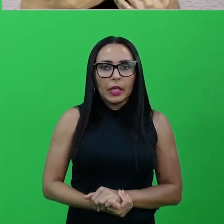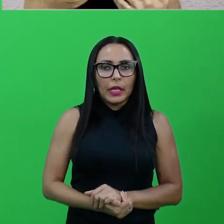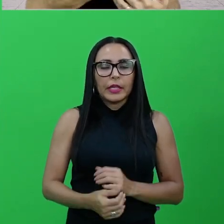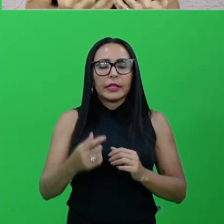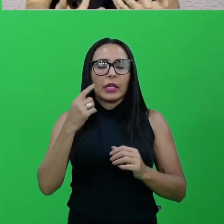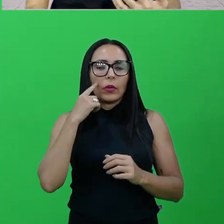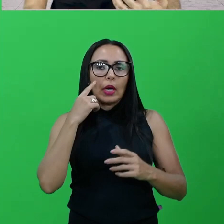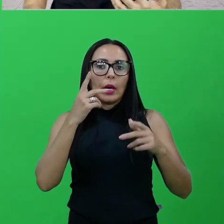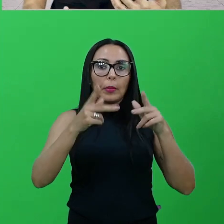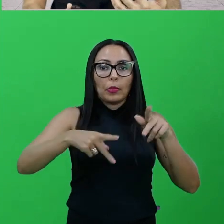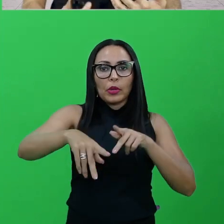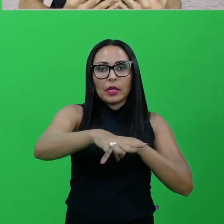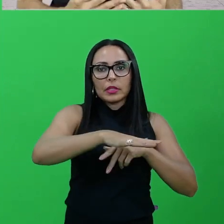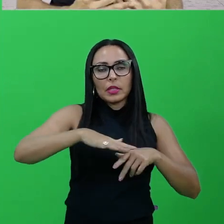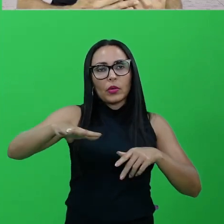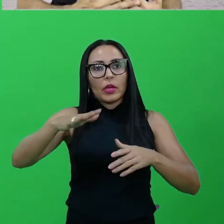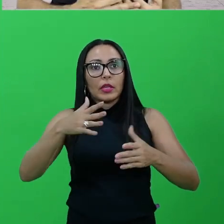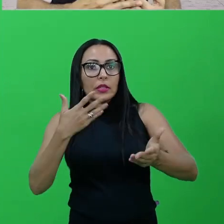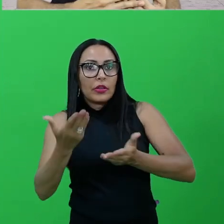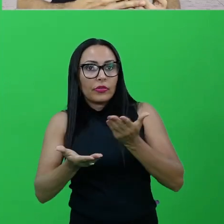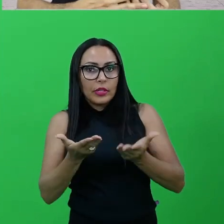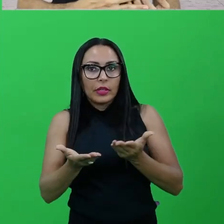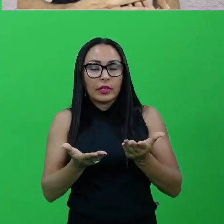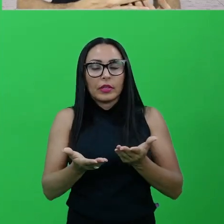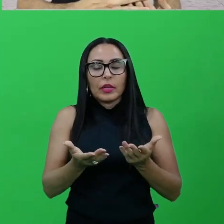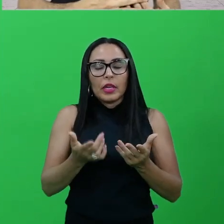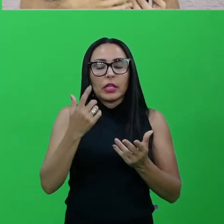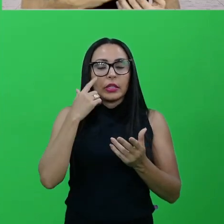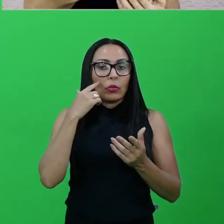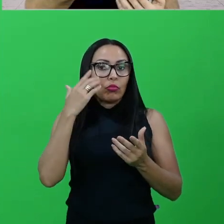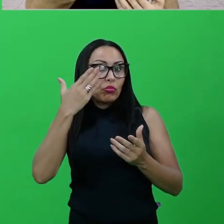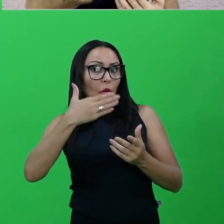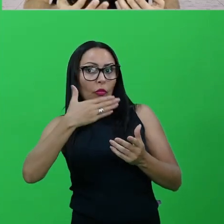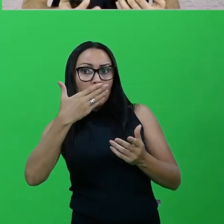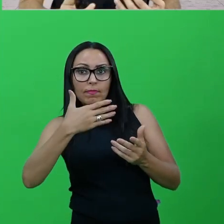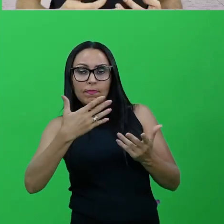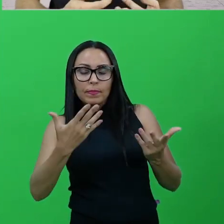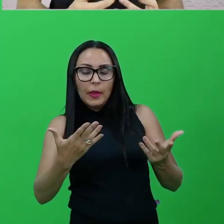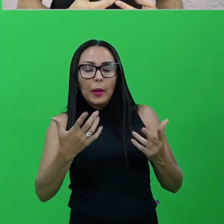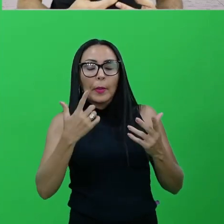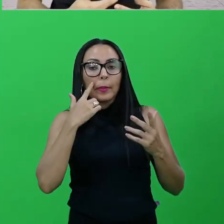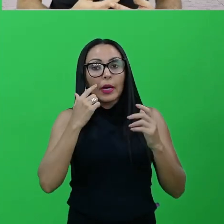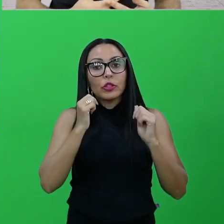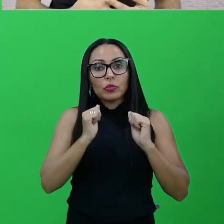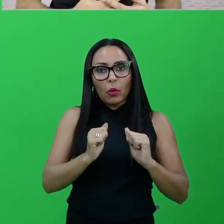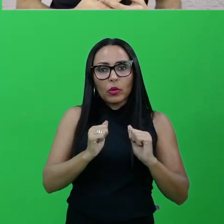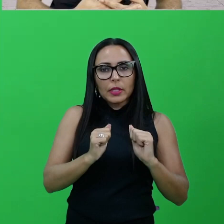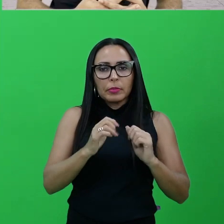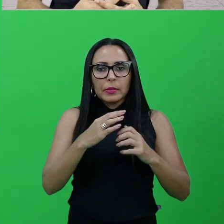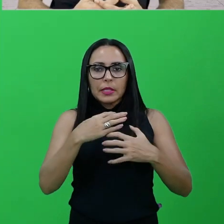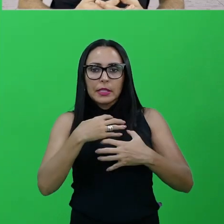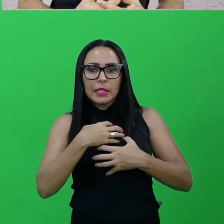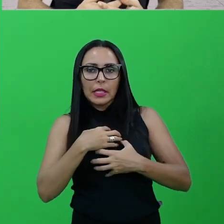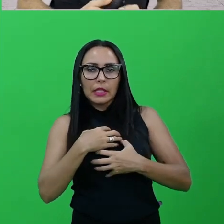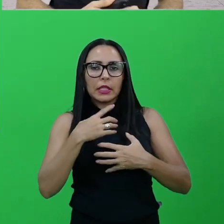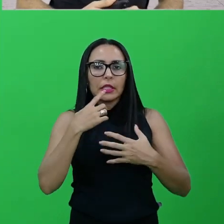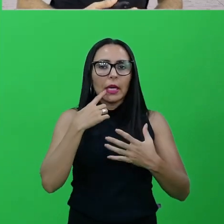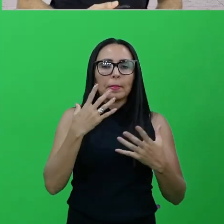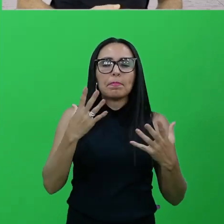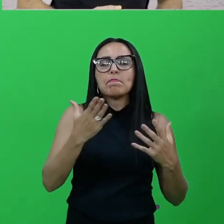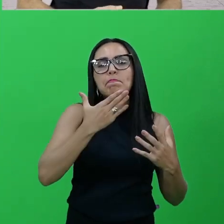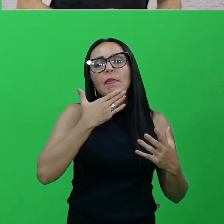é servida por aquela instituição provavelmente não vai ver, embora ela possa sentir os efeitos daquela